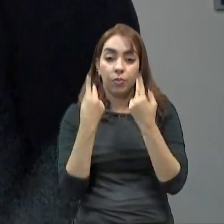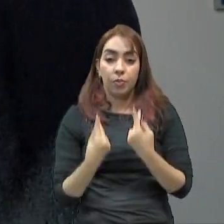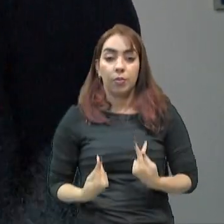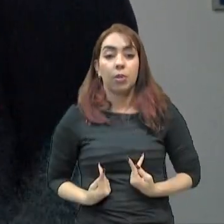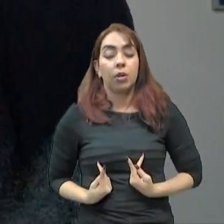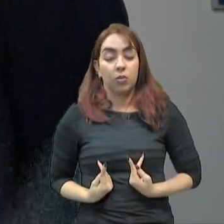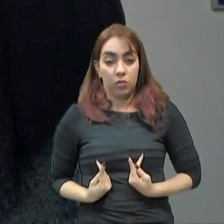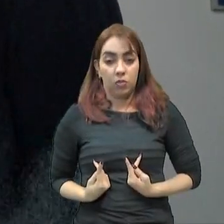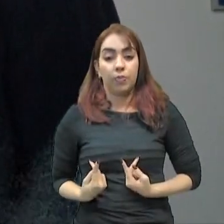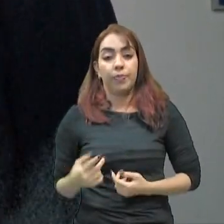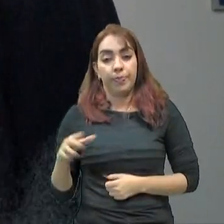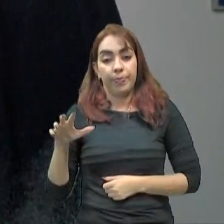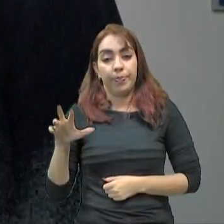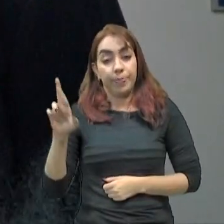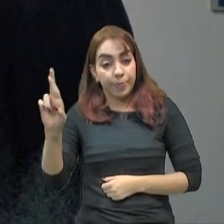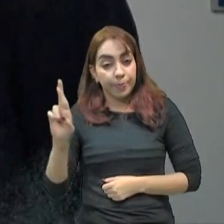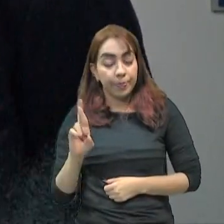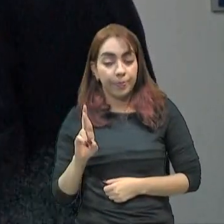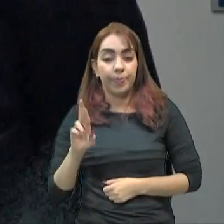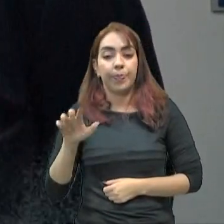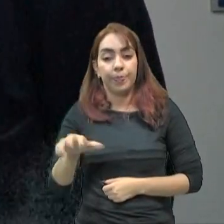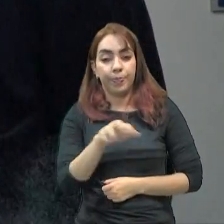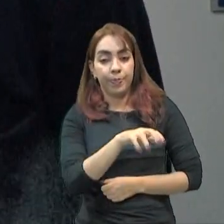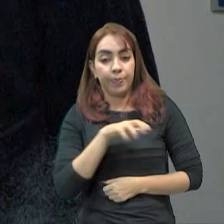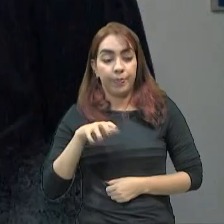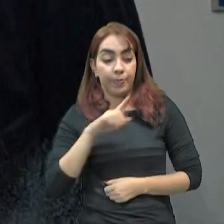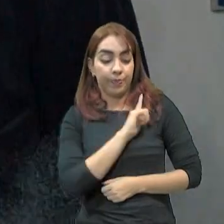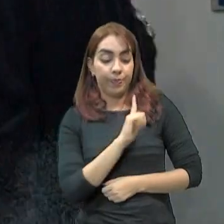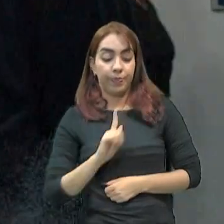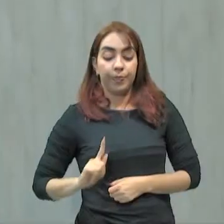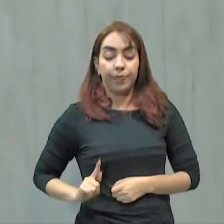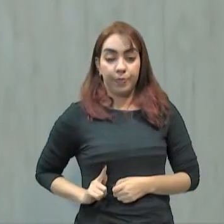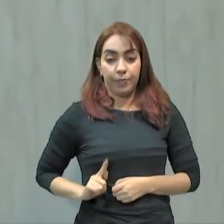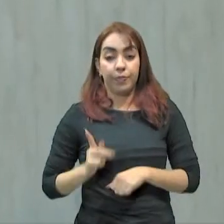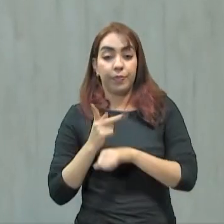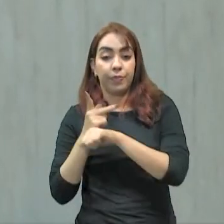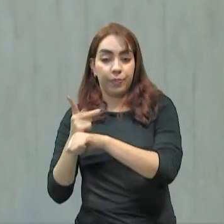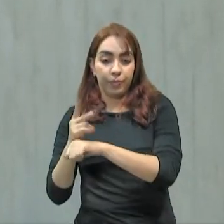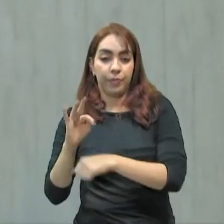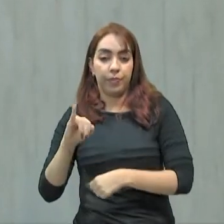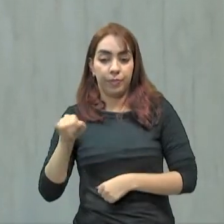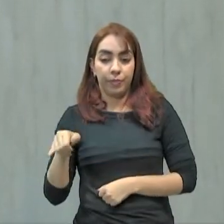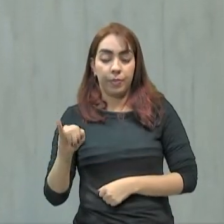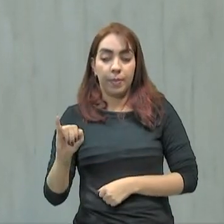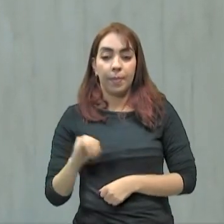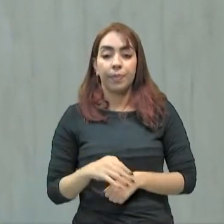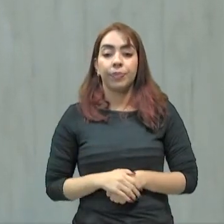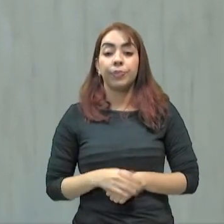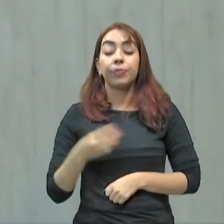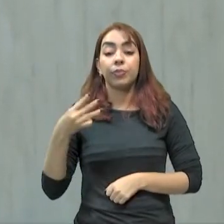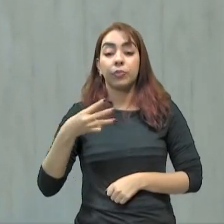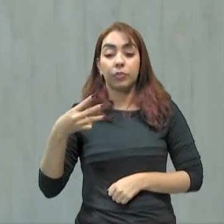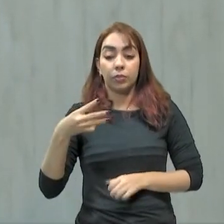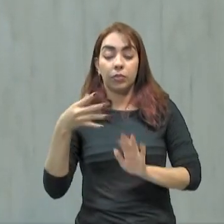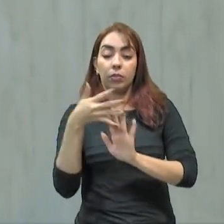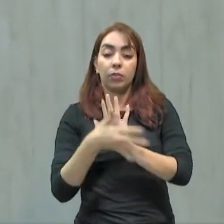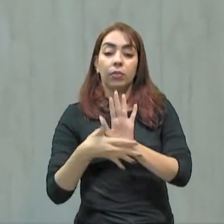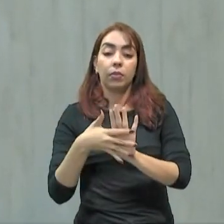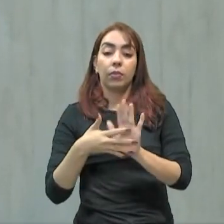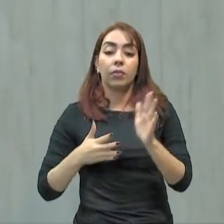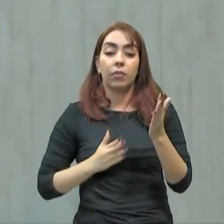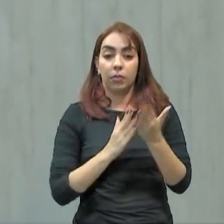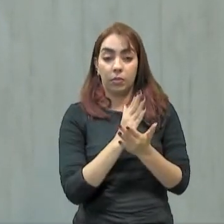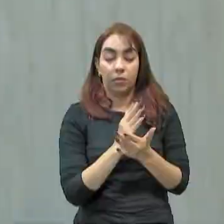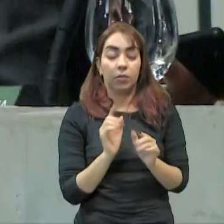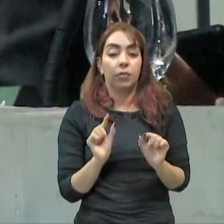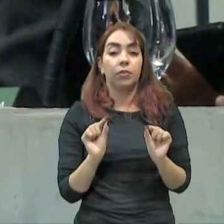houve por fim uma reunião do governador com o Tribunal de Justiça a terceira mensagem do governo aprovada autoriza